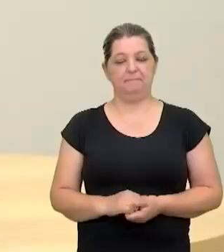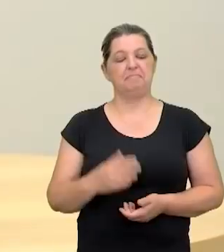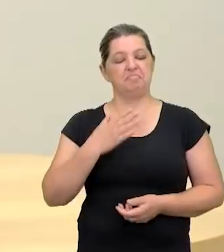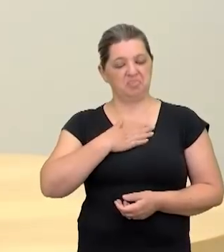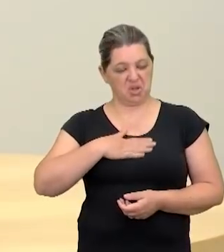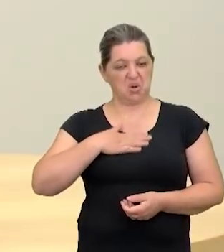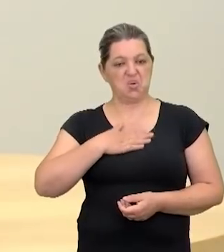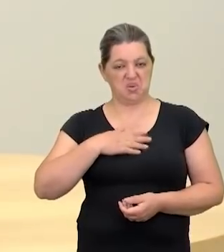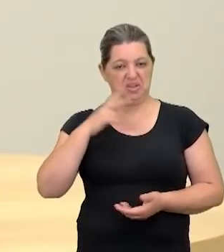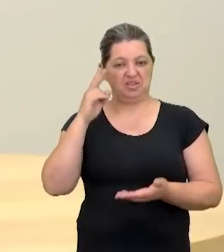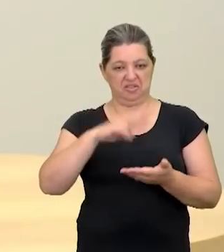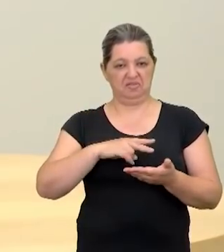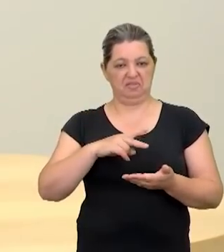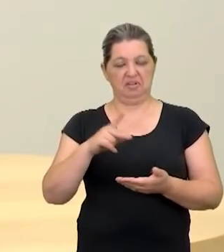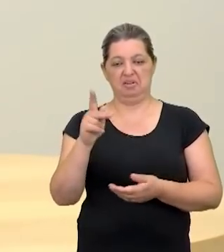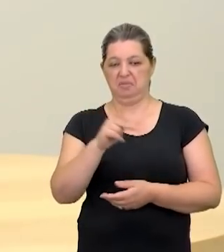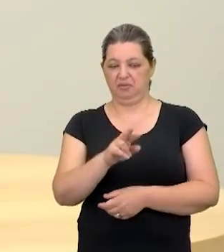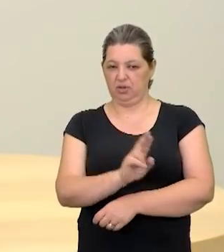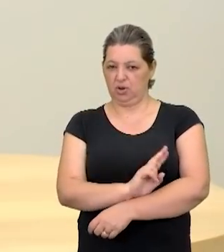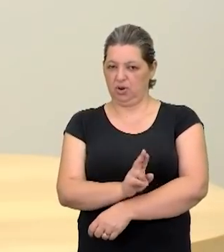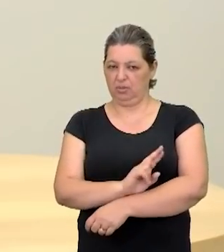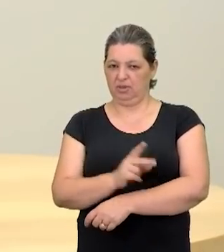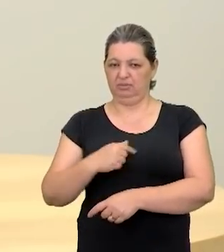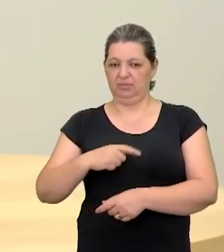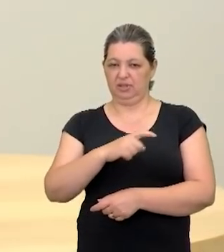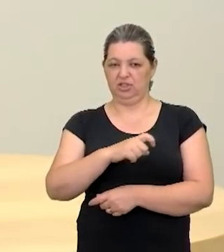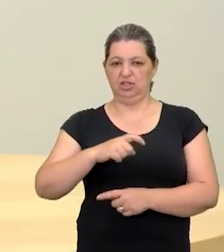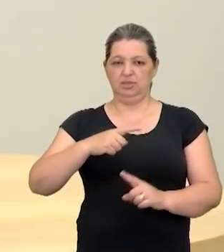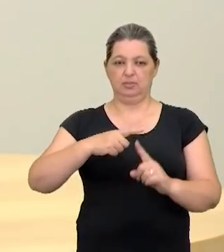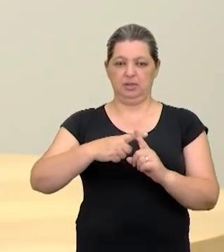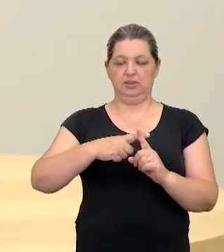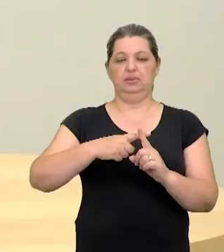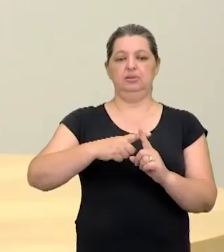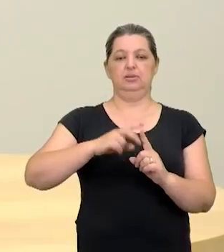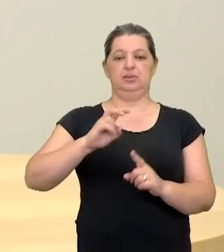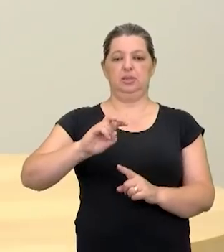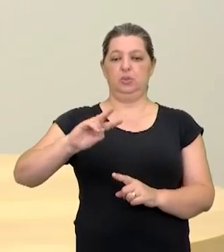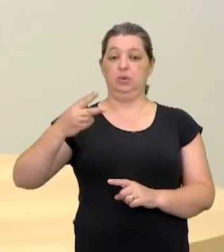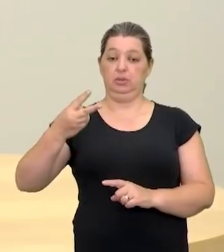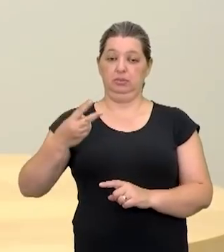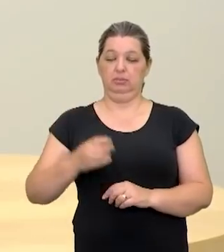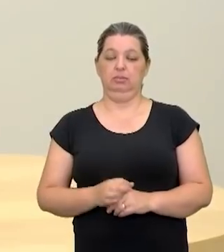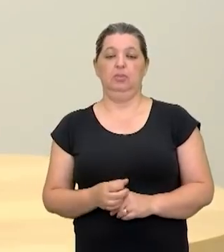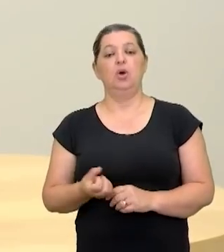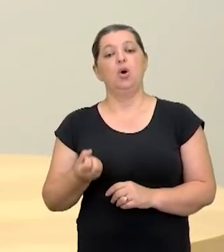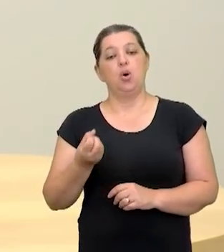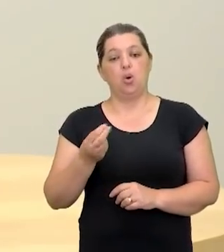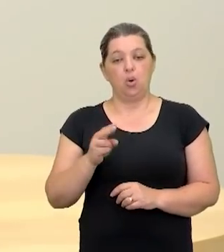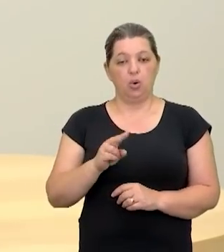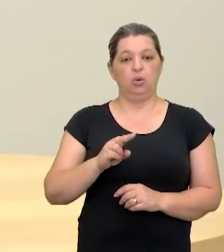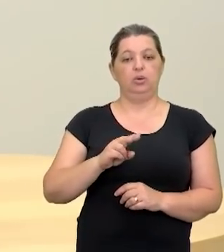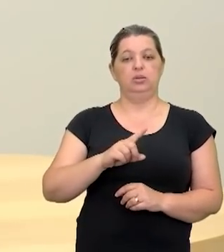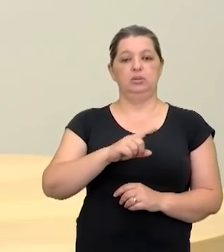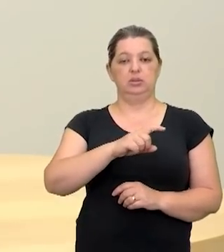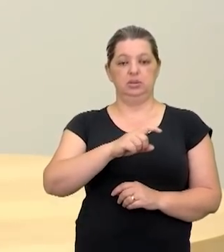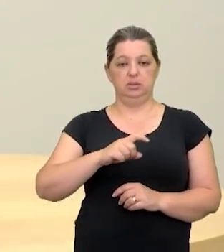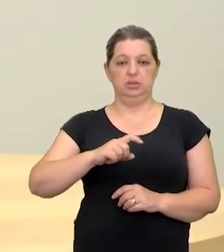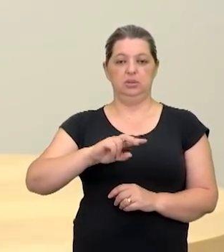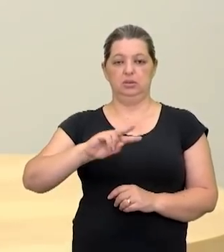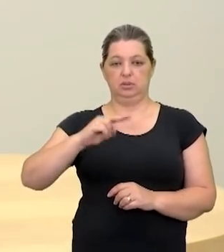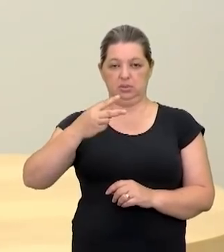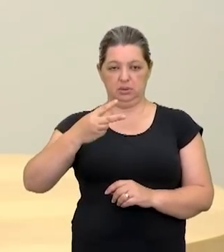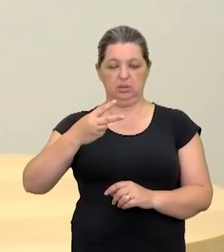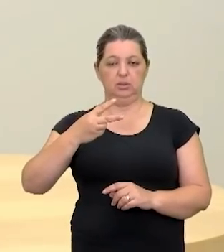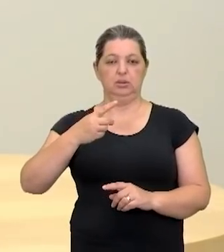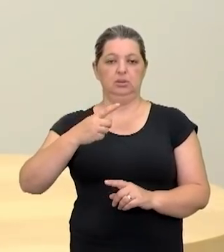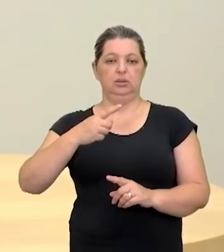Gostei de ver, professora Roberta, x mais 5 ao quadrado ou x ao quadrado mais 10x mais 25.